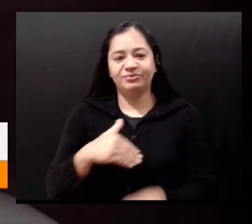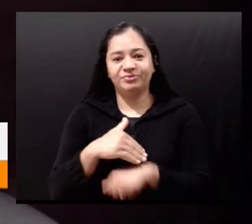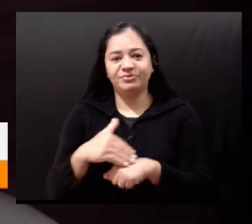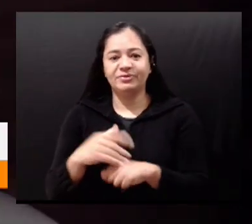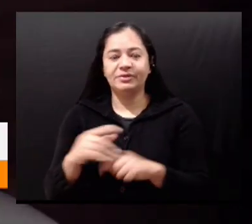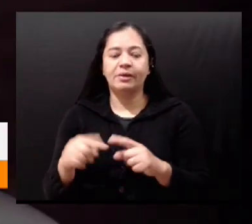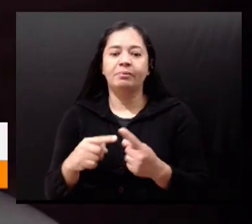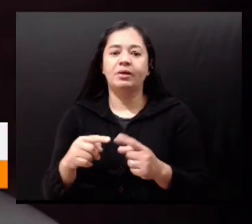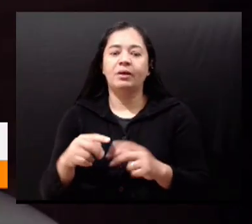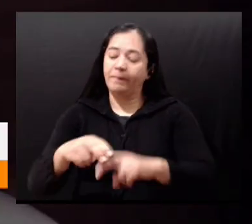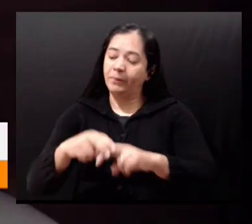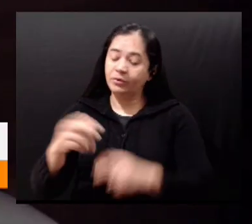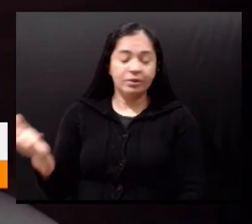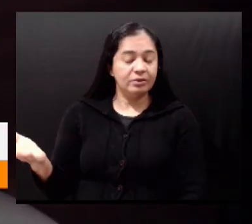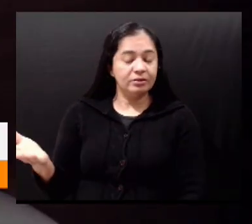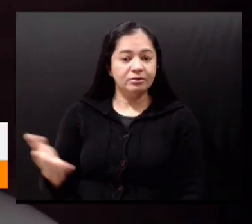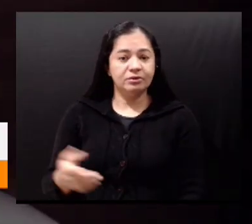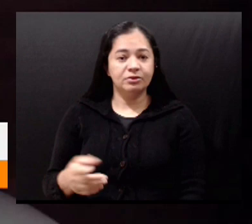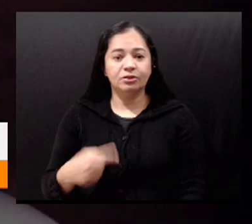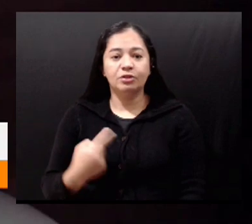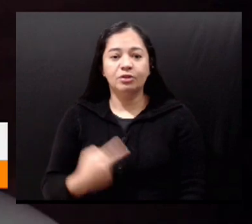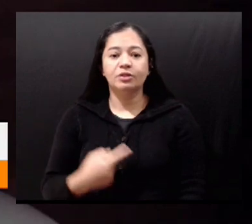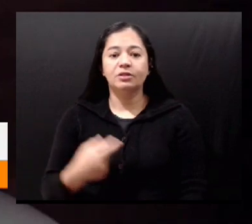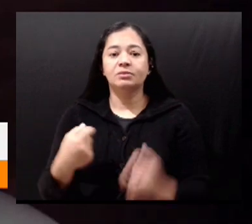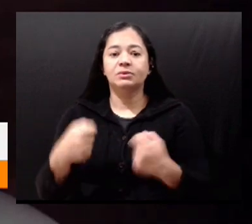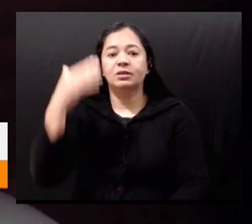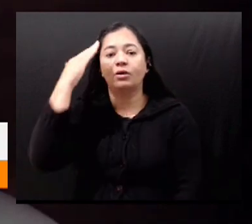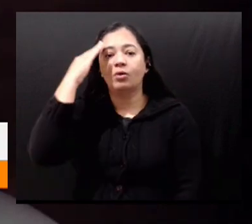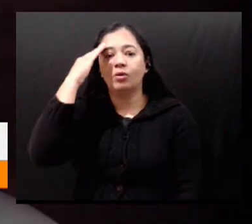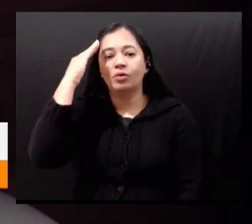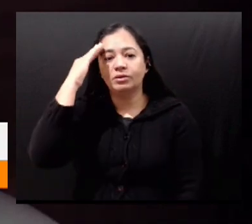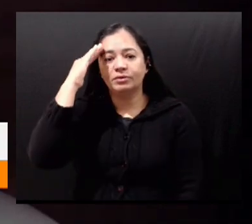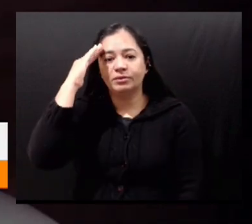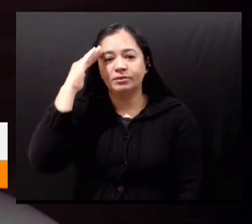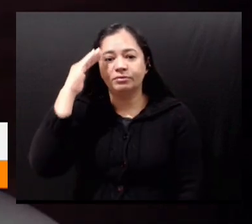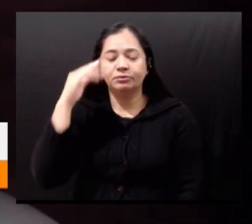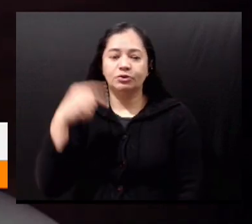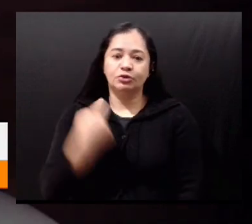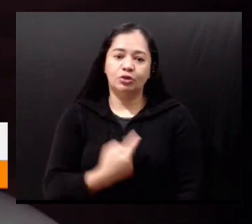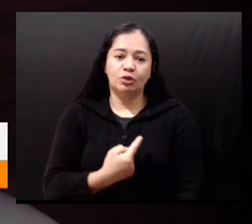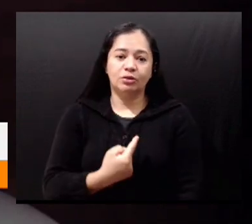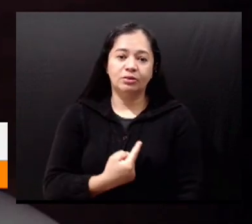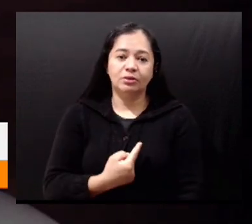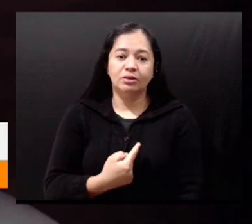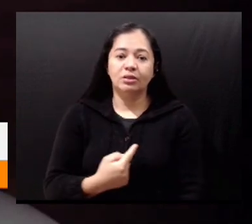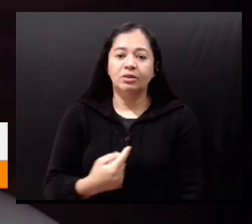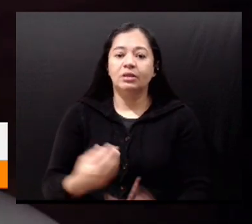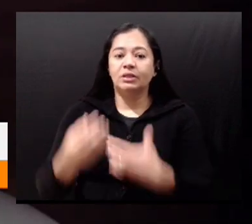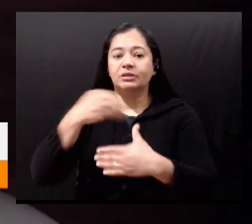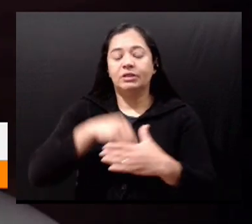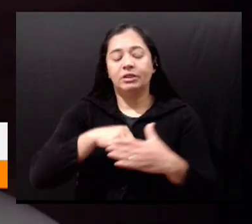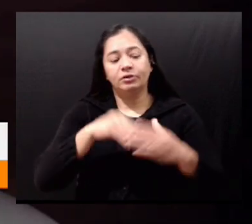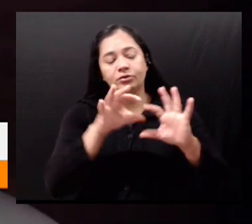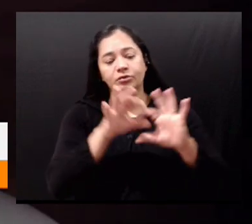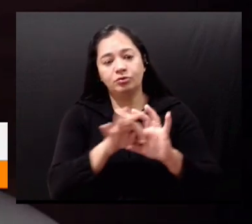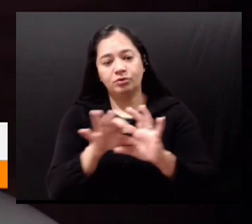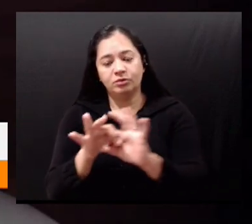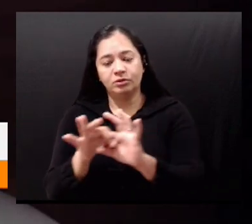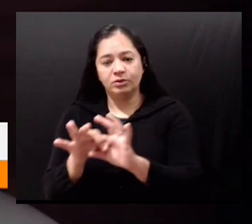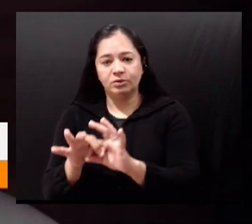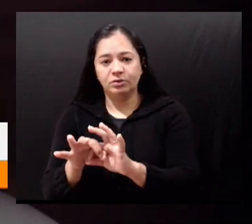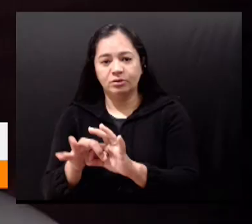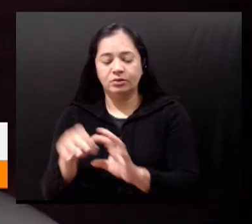né? A gente tem que entender que, embora sejamos indivíduos, a gente está Uhum, dentro de um contexto social,